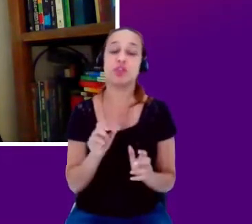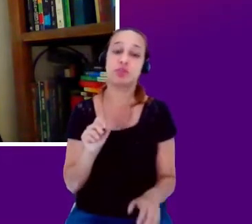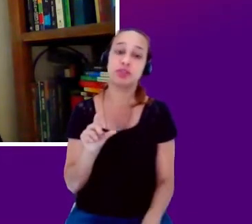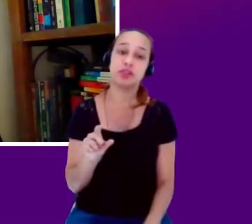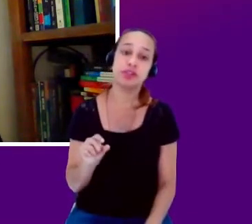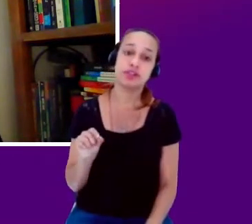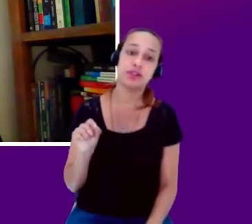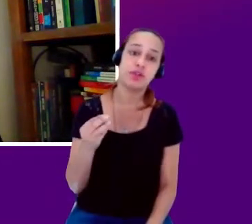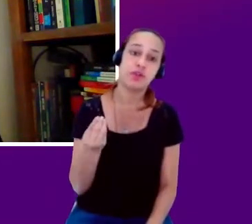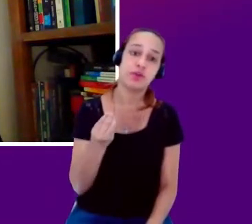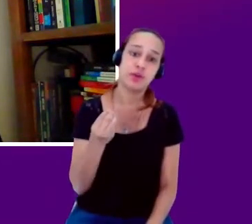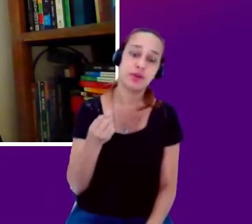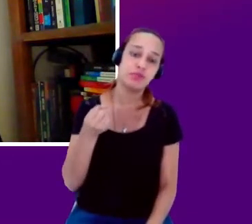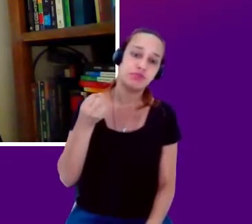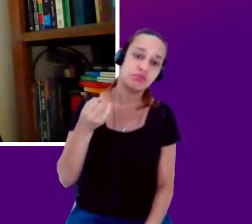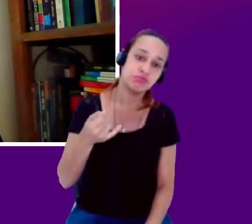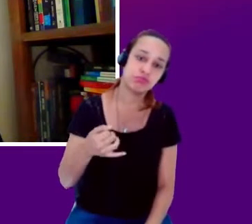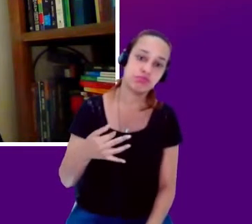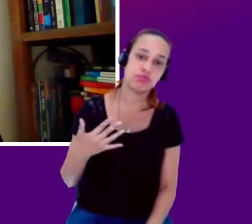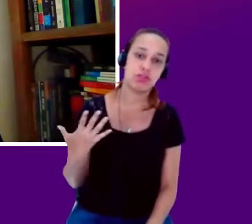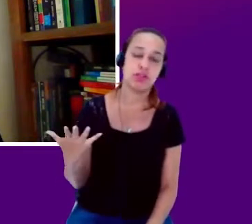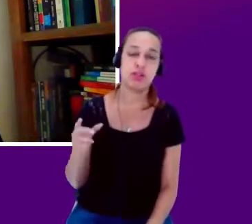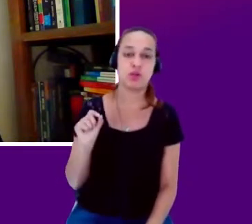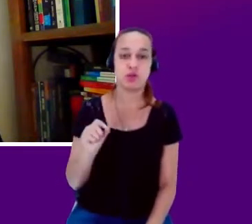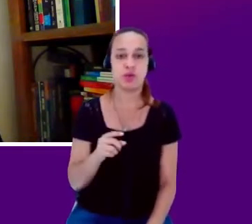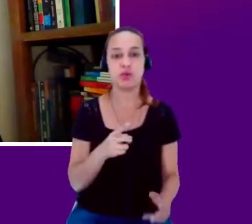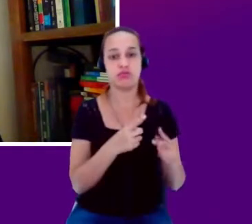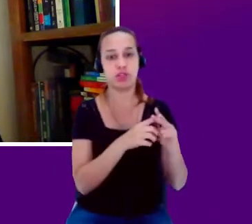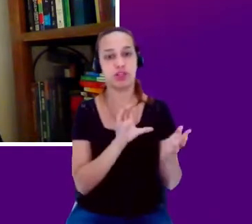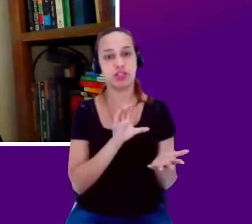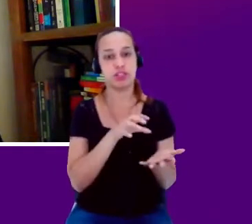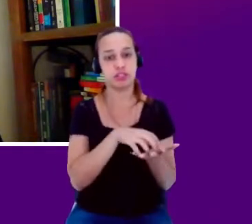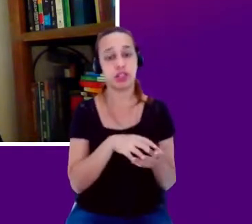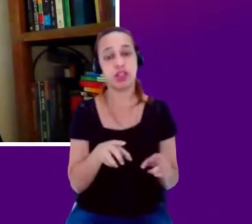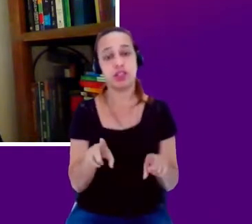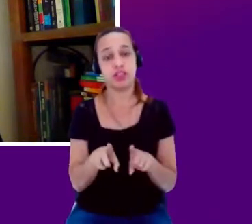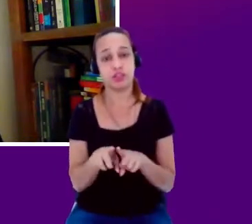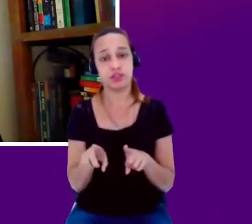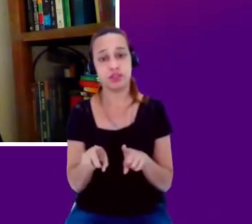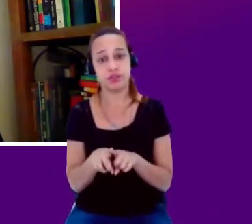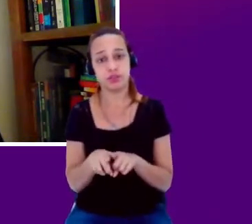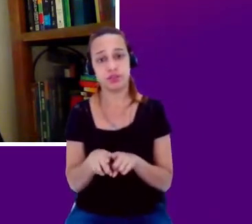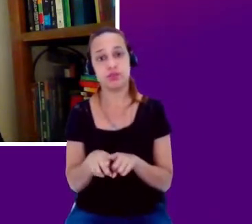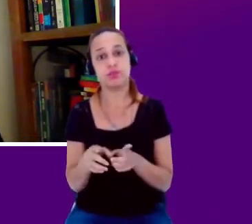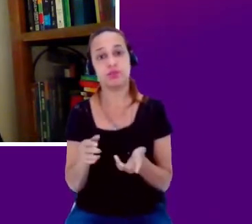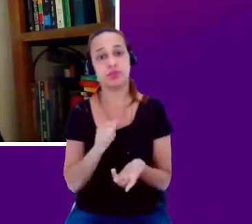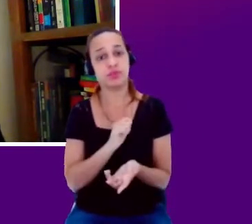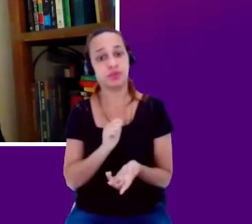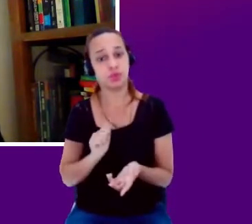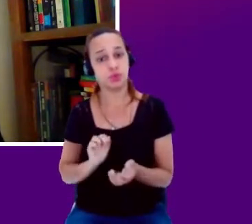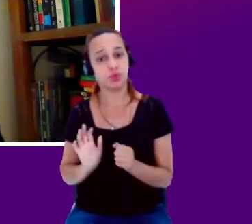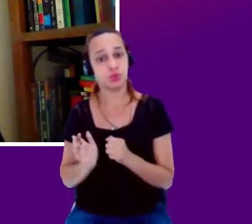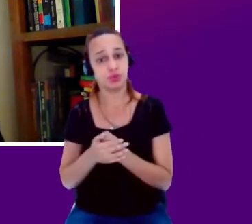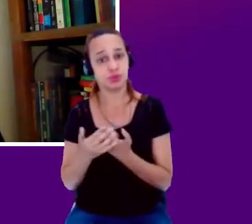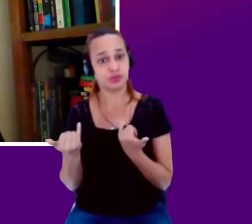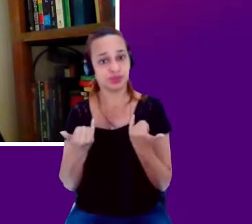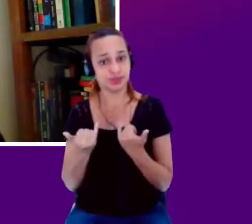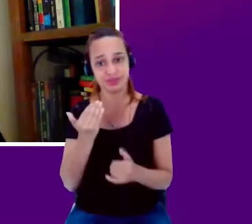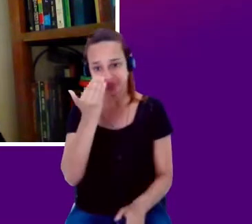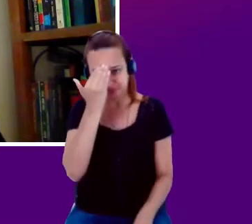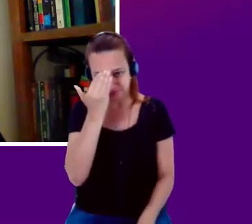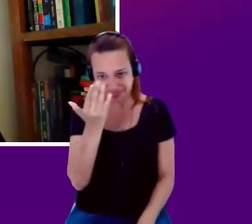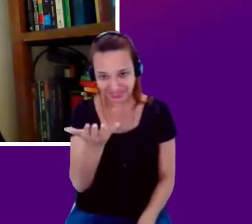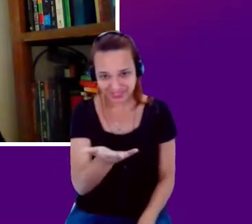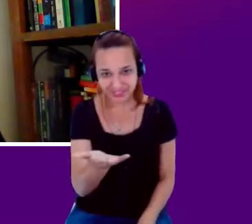ser decidido, pelos reguladores setoriais e pela Autoridade de Proteção de Dados. Muito obrigado a todos